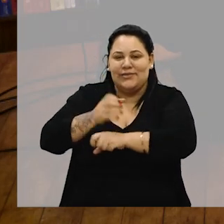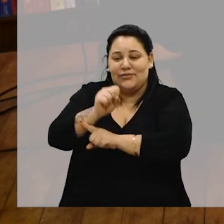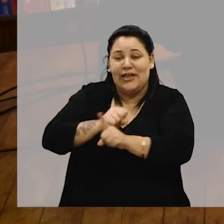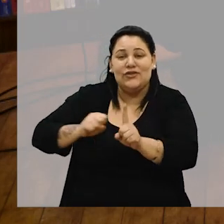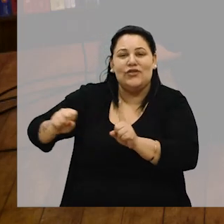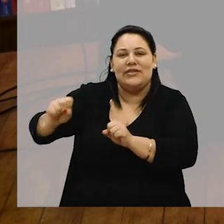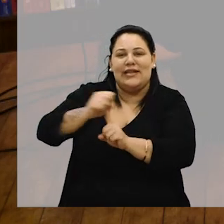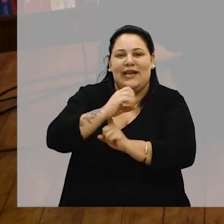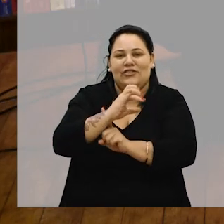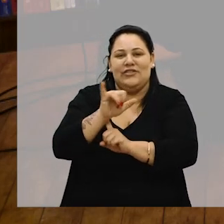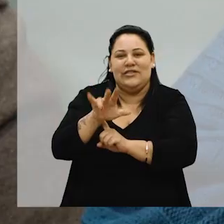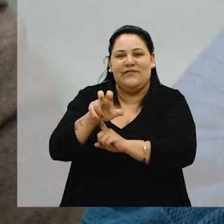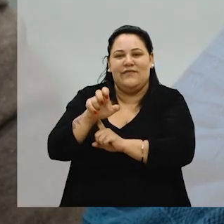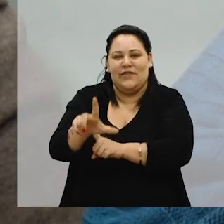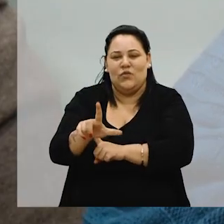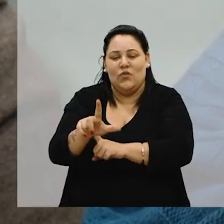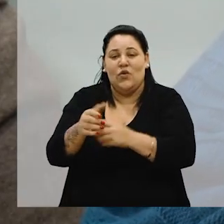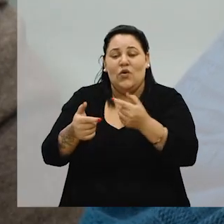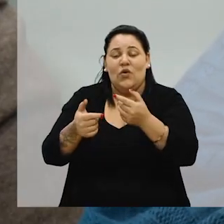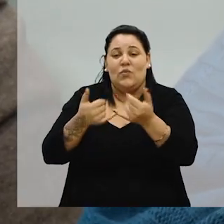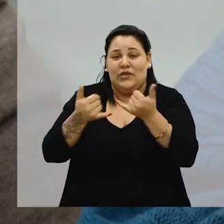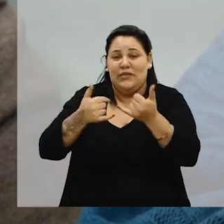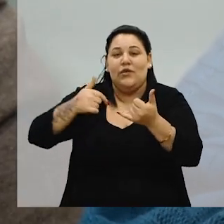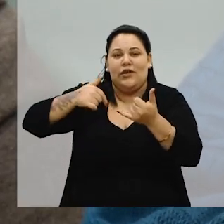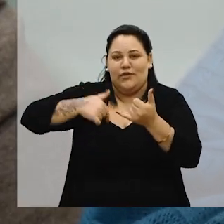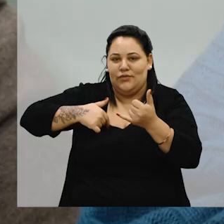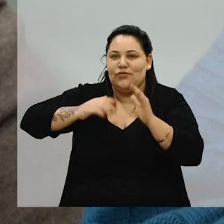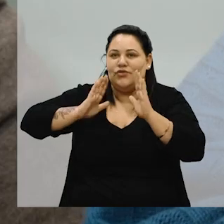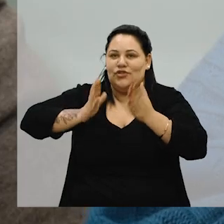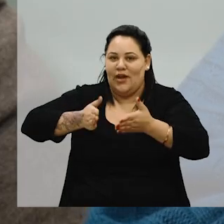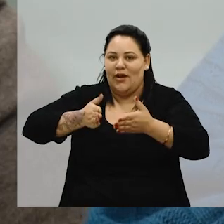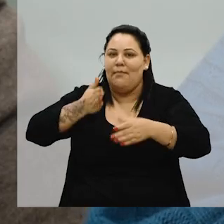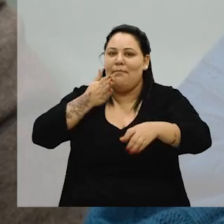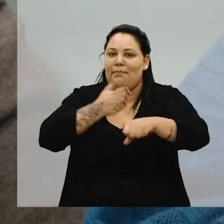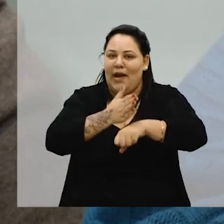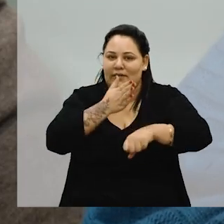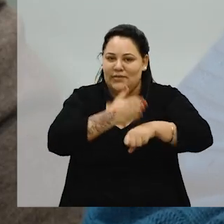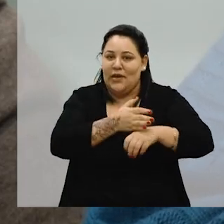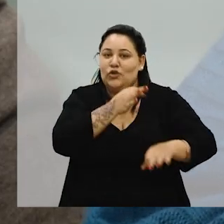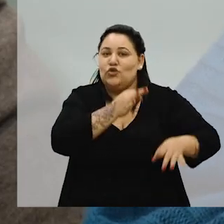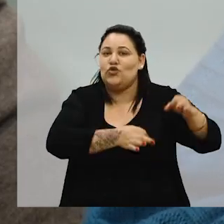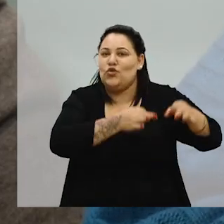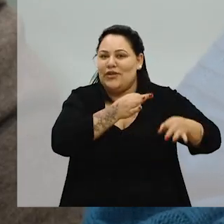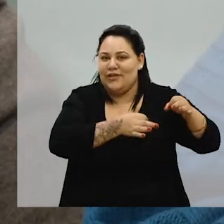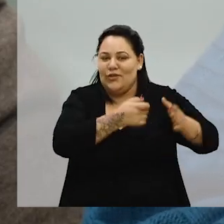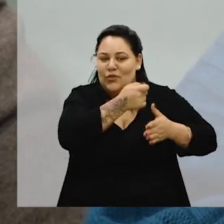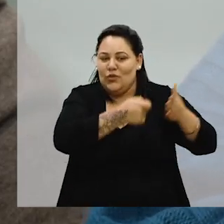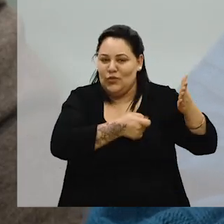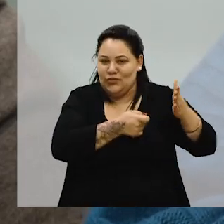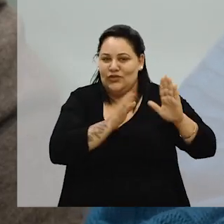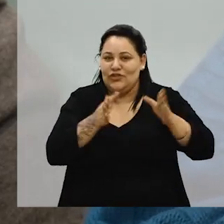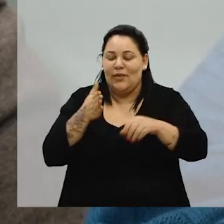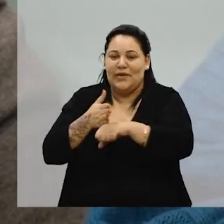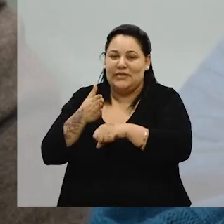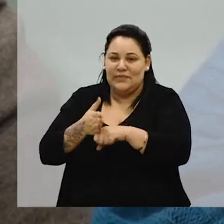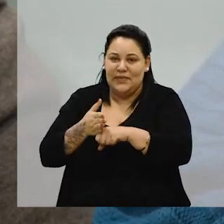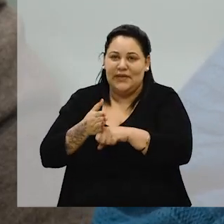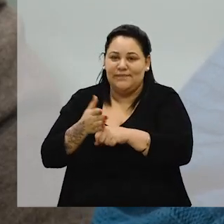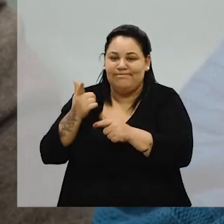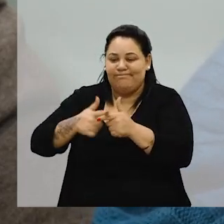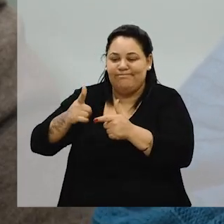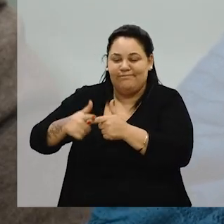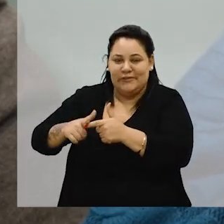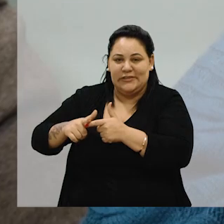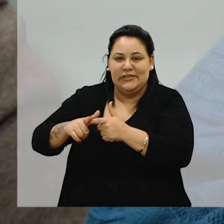a participação da sociedade civil, né? Então, por exemplo, eu já fui jurada do concurso e já fui integrante do CASF 3 vezes para avaliação